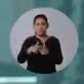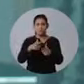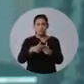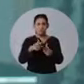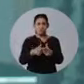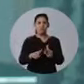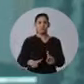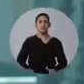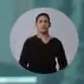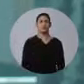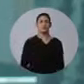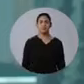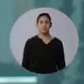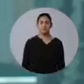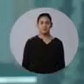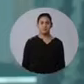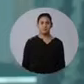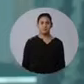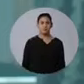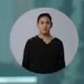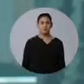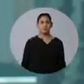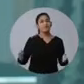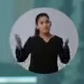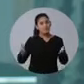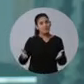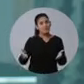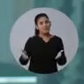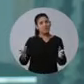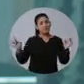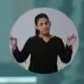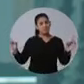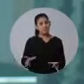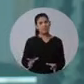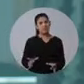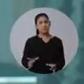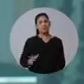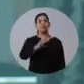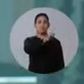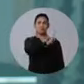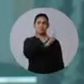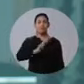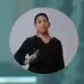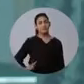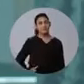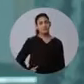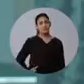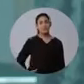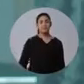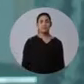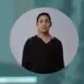e, principalmente, as soluções. Agora eu posso dizer, eu estou preparado para ser o